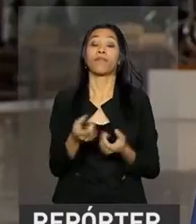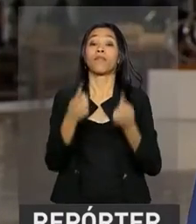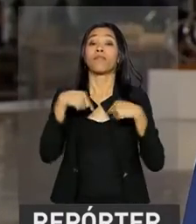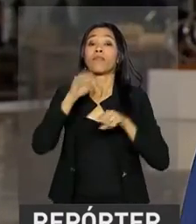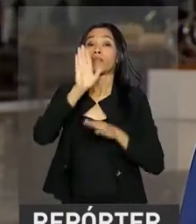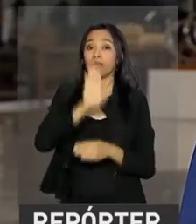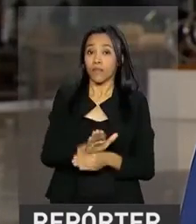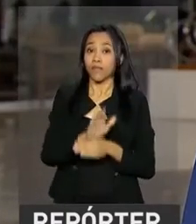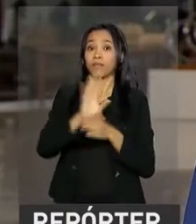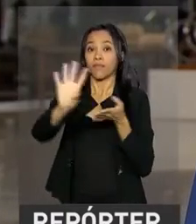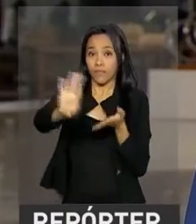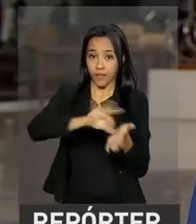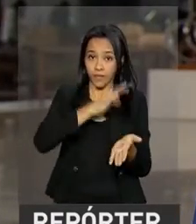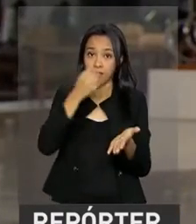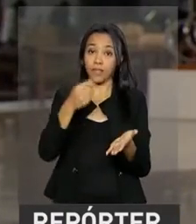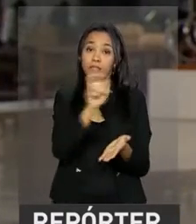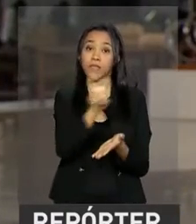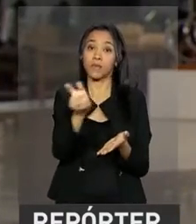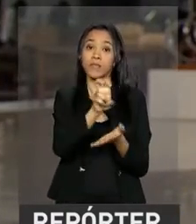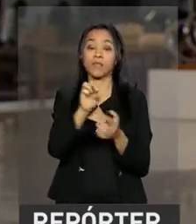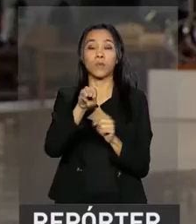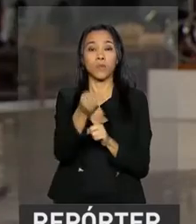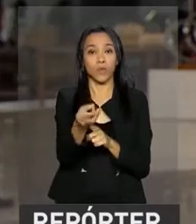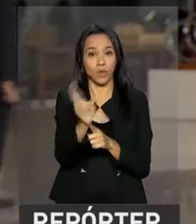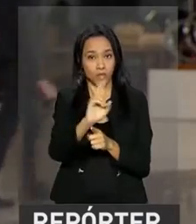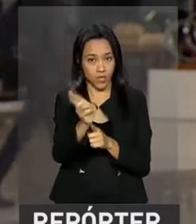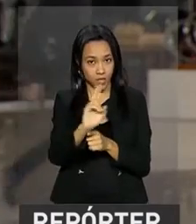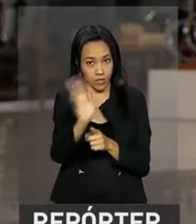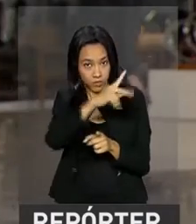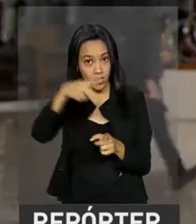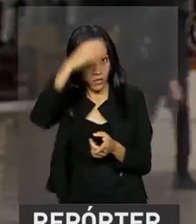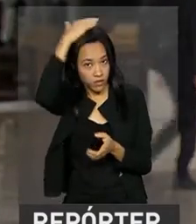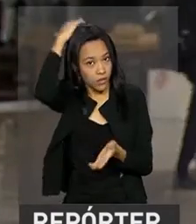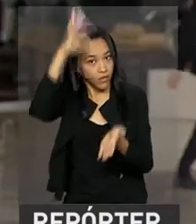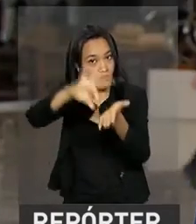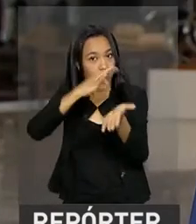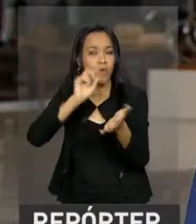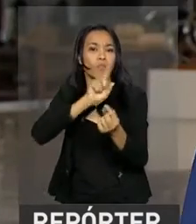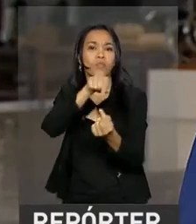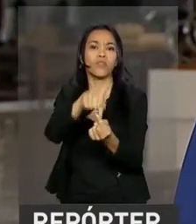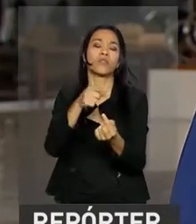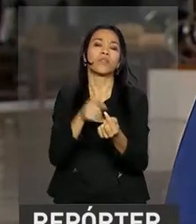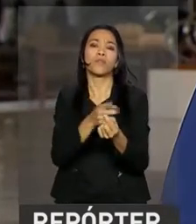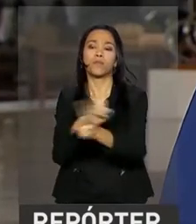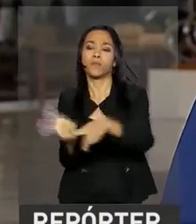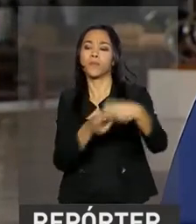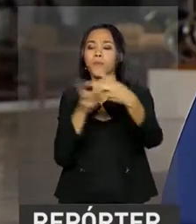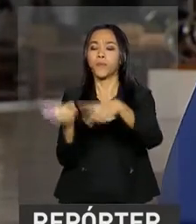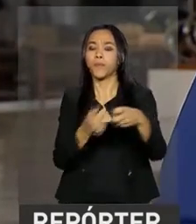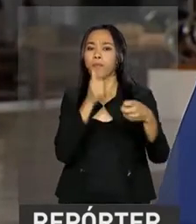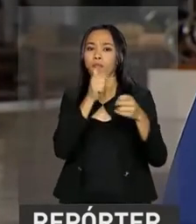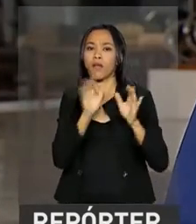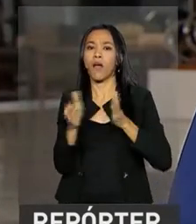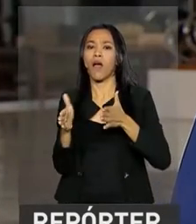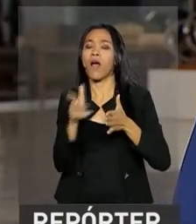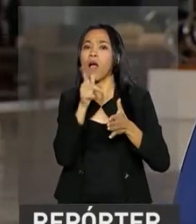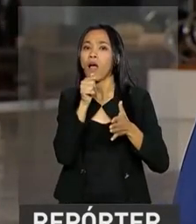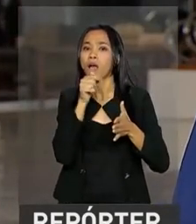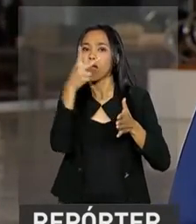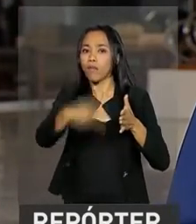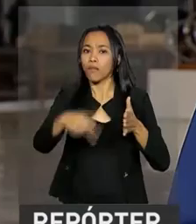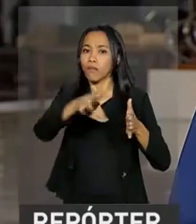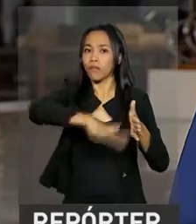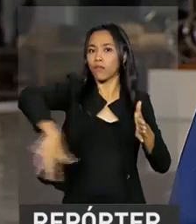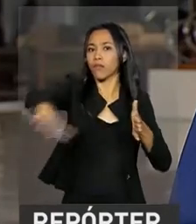de liberação de 55 milhões de reais para obras de captação de água do Lago Paranoá no Distrito